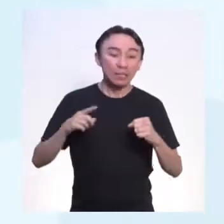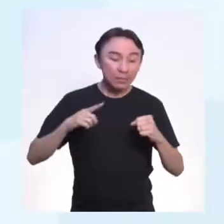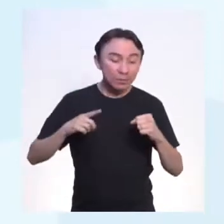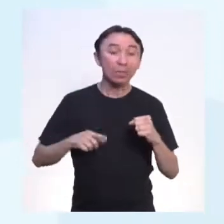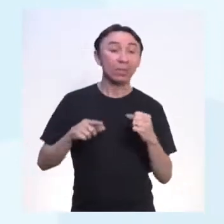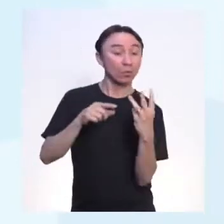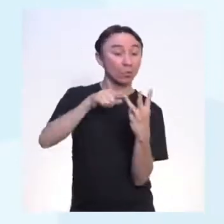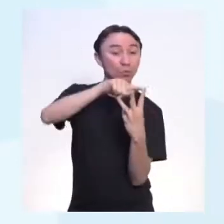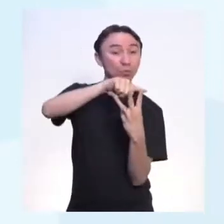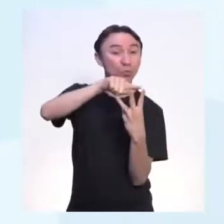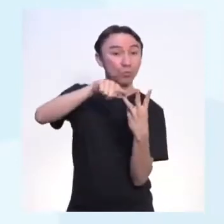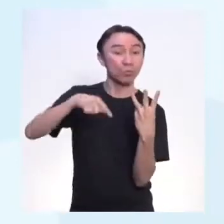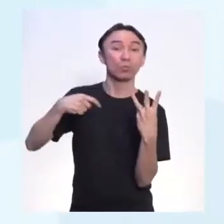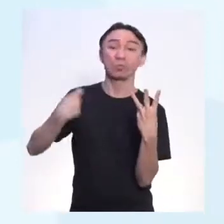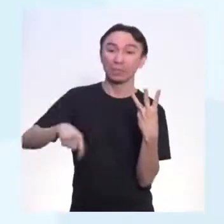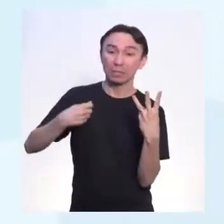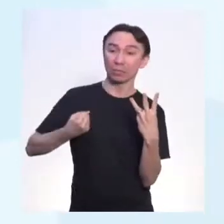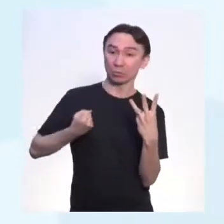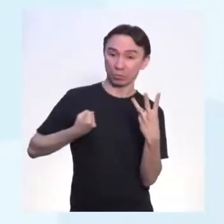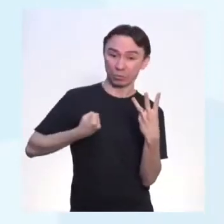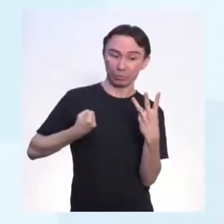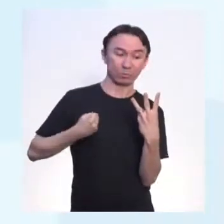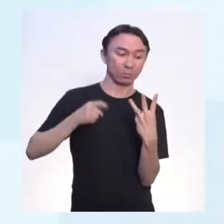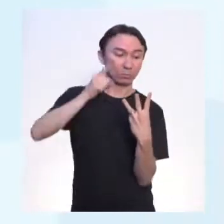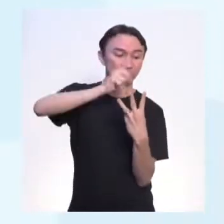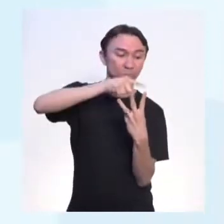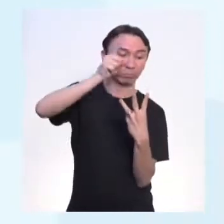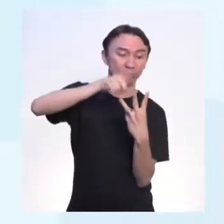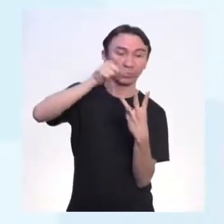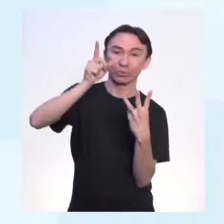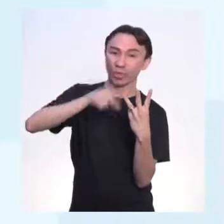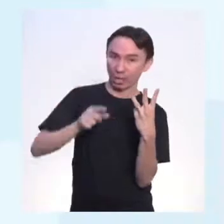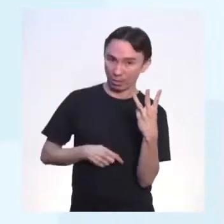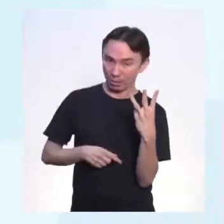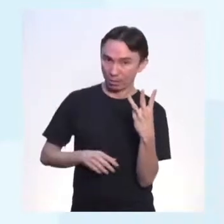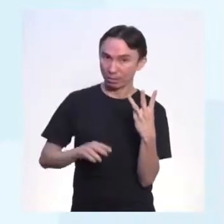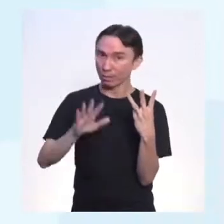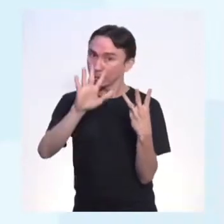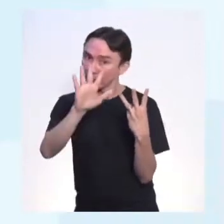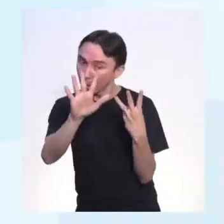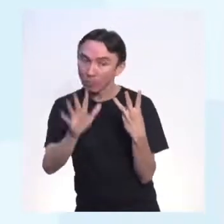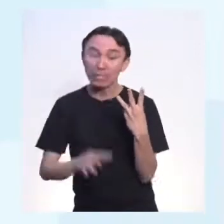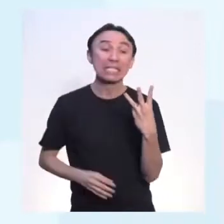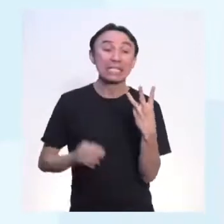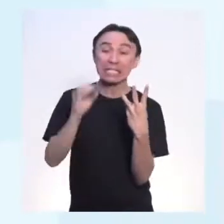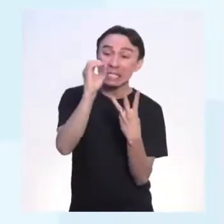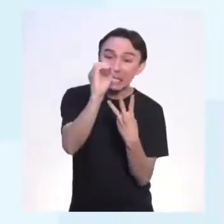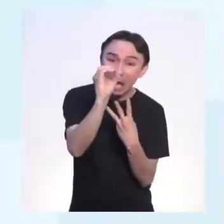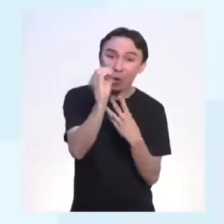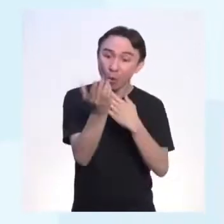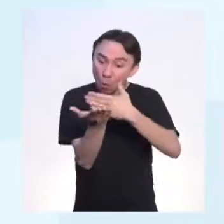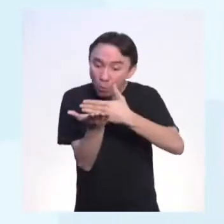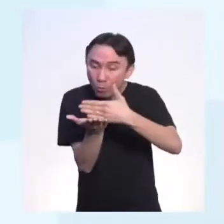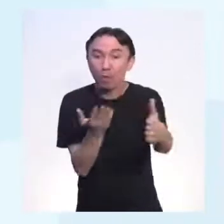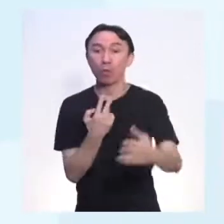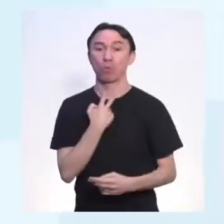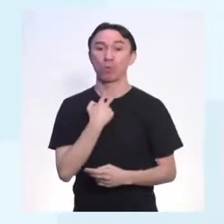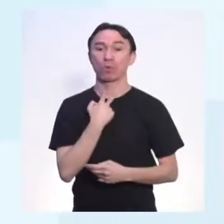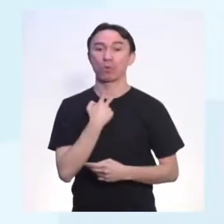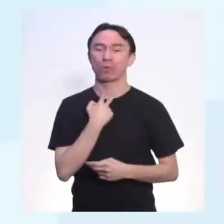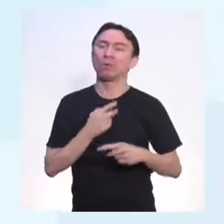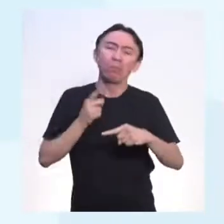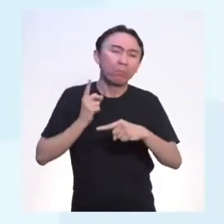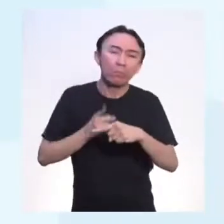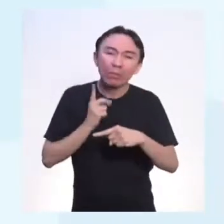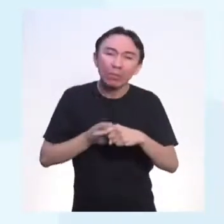3 algarismos. Portanto, não pode começar com 0. Por que eu estou falando isso? Porque ele